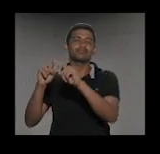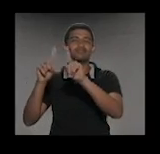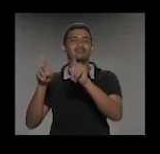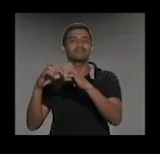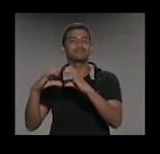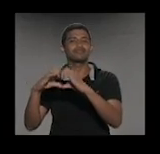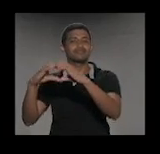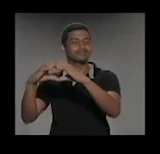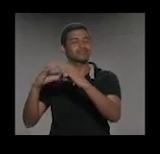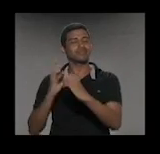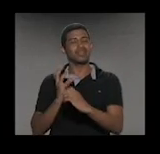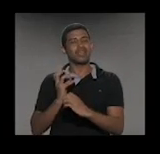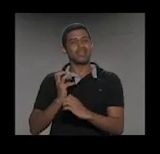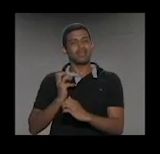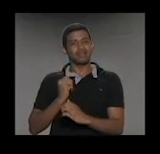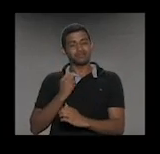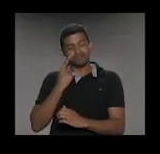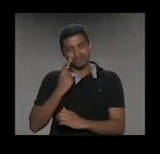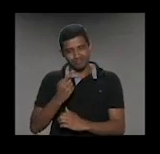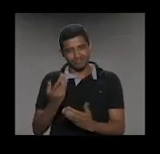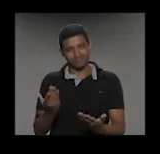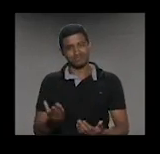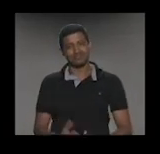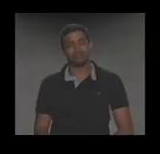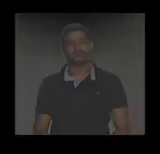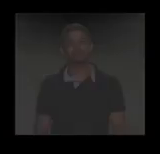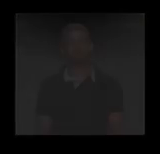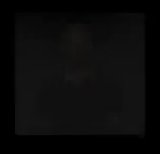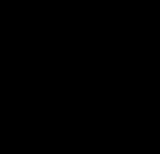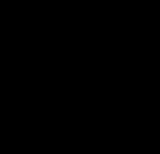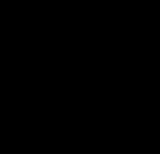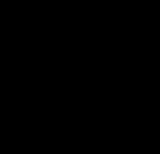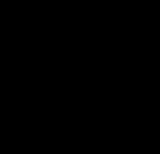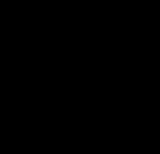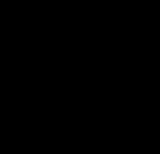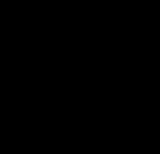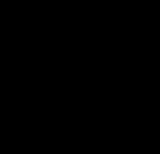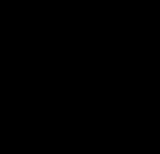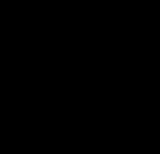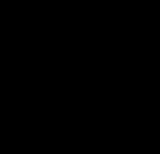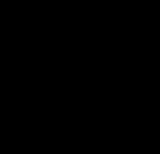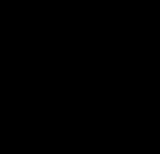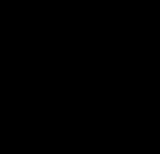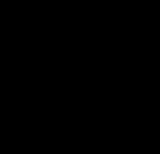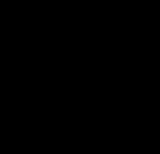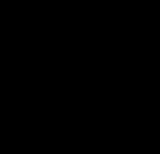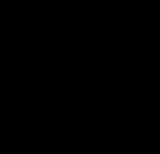um luar sem defeitos de abril.